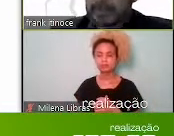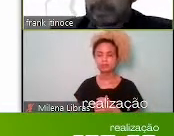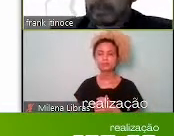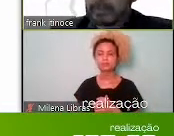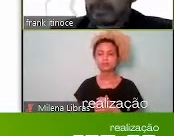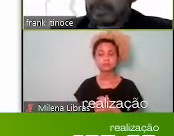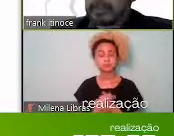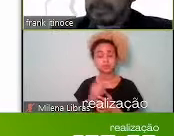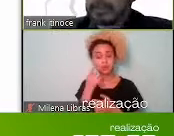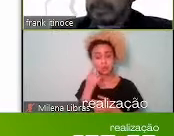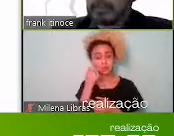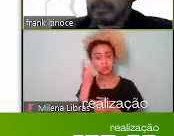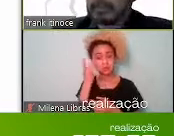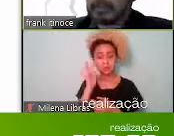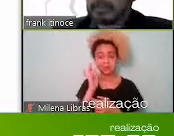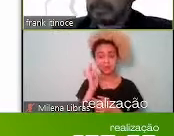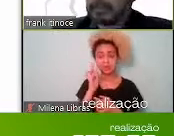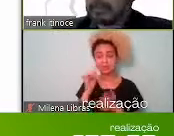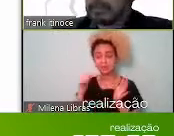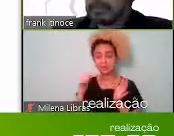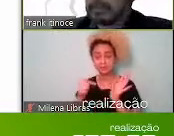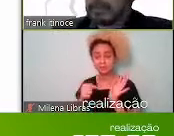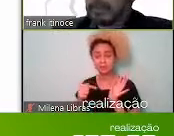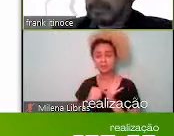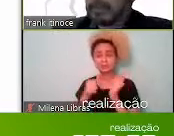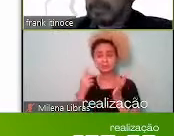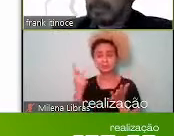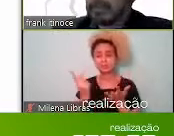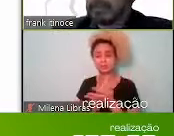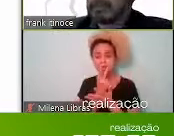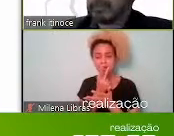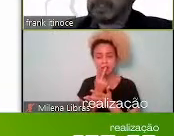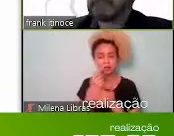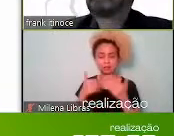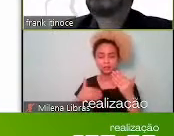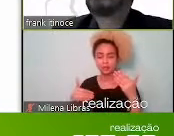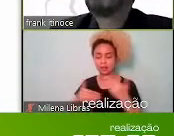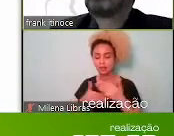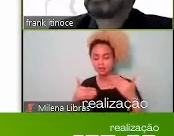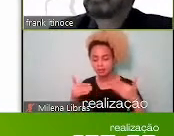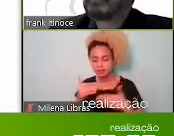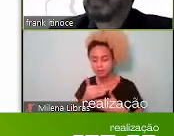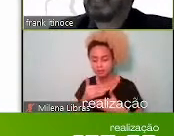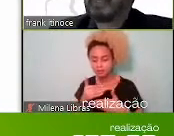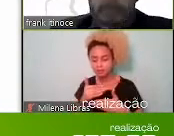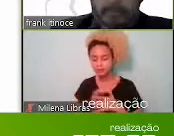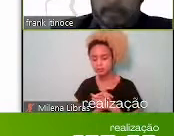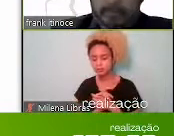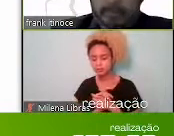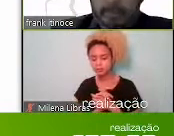Gente, não sei, está muito sensível. Vamos lá.